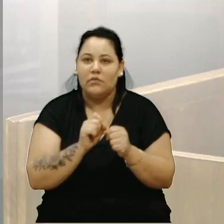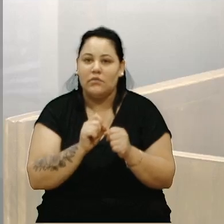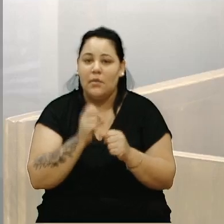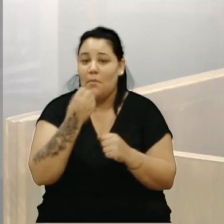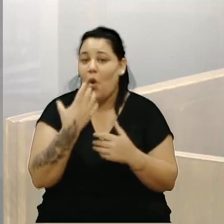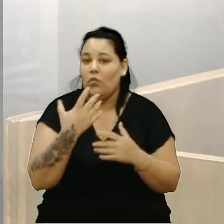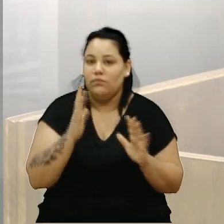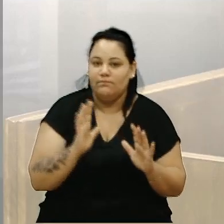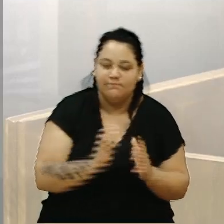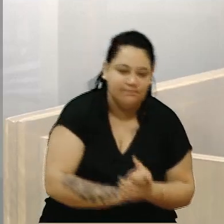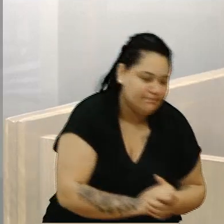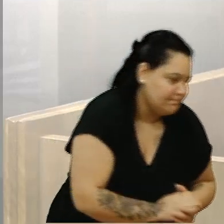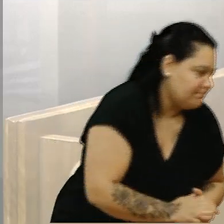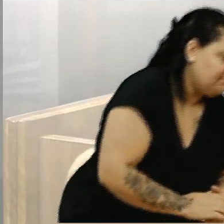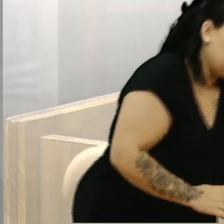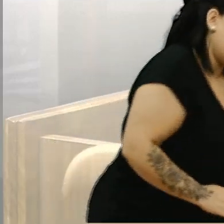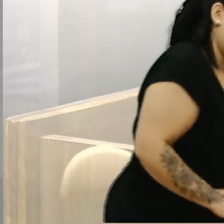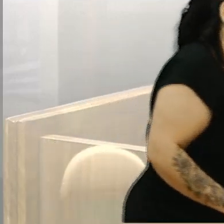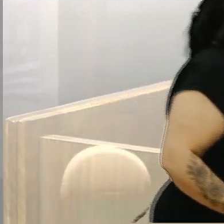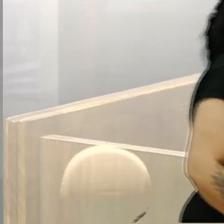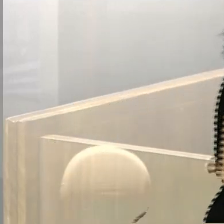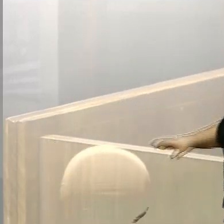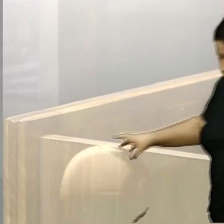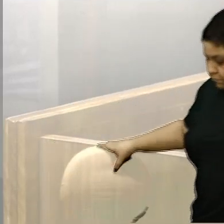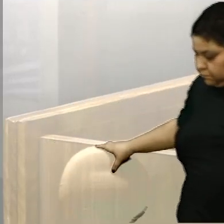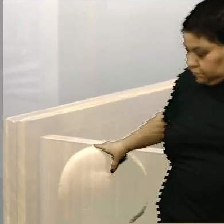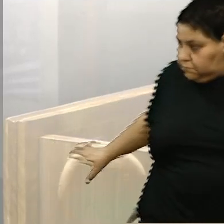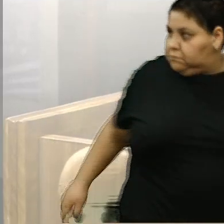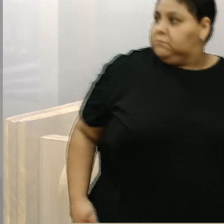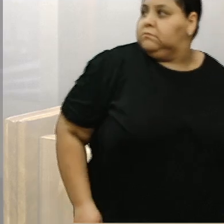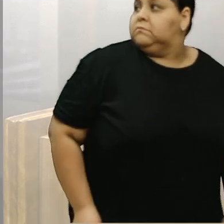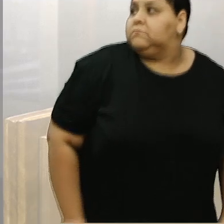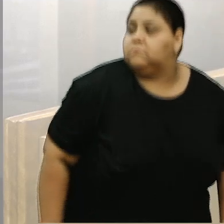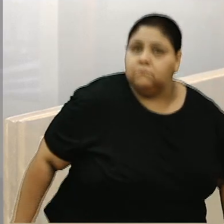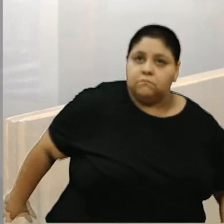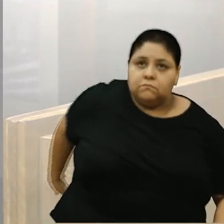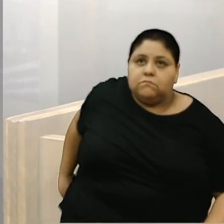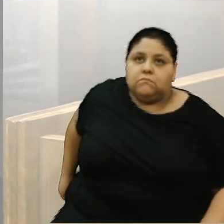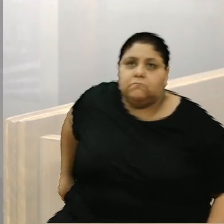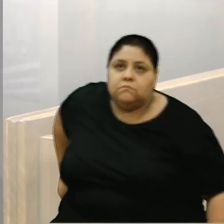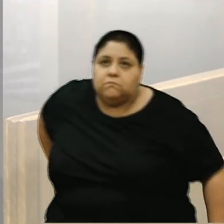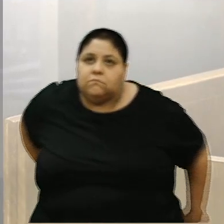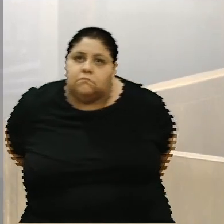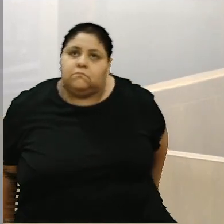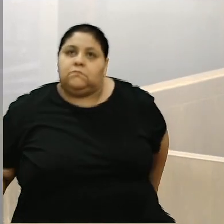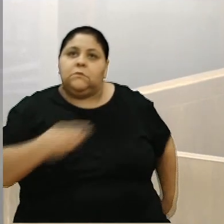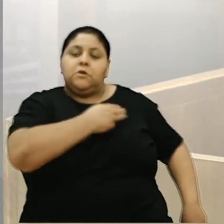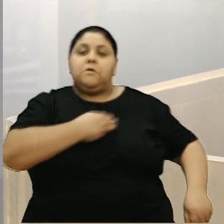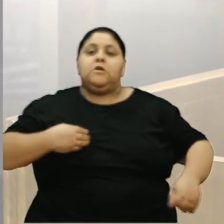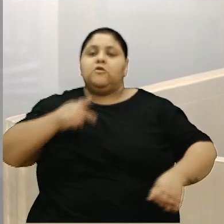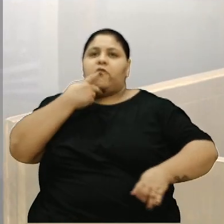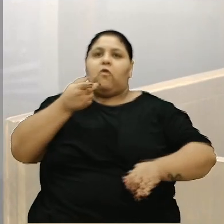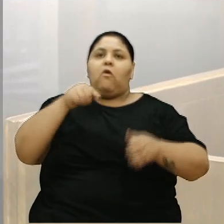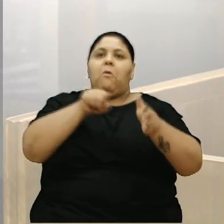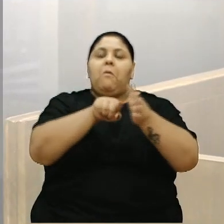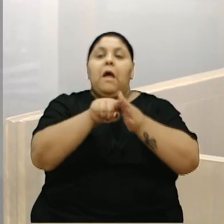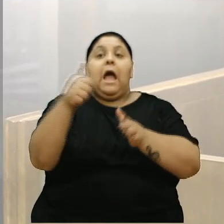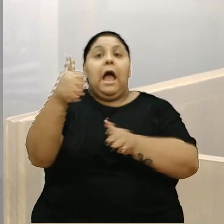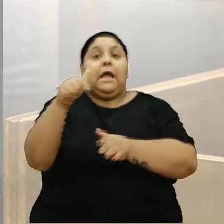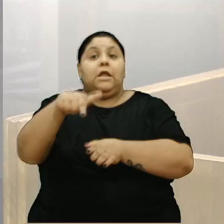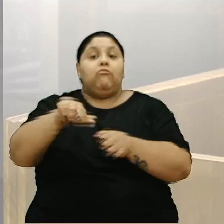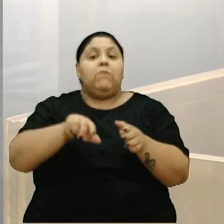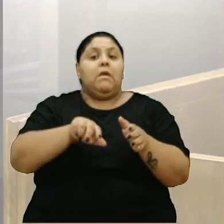Bom, o ministro disse, primeiro lugar, aqui não tem impunidade.